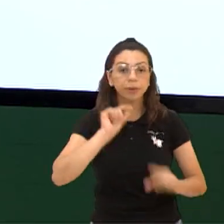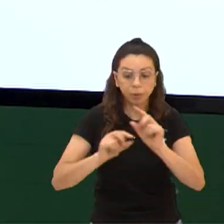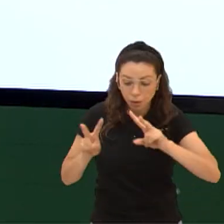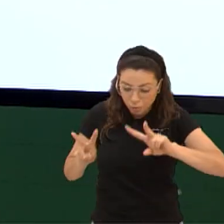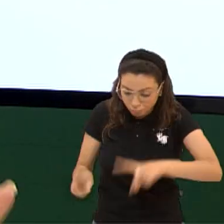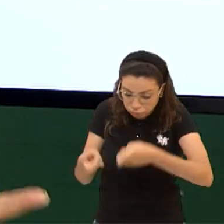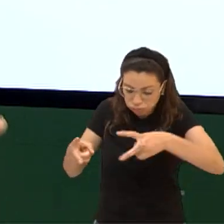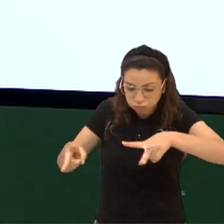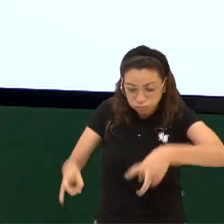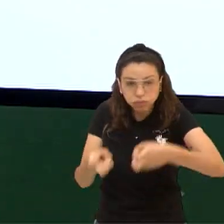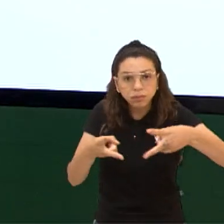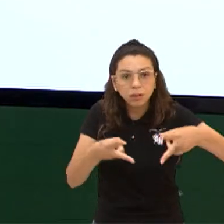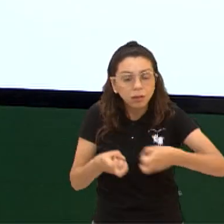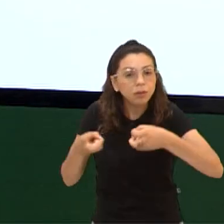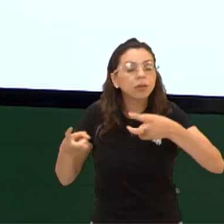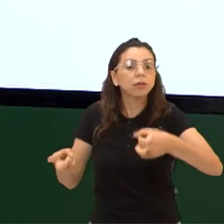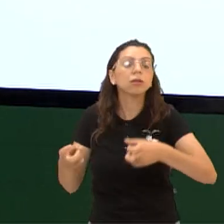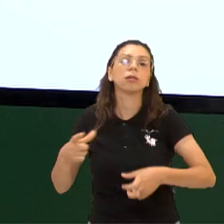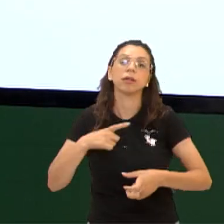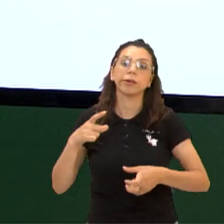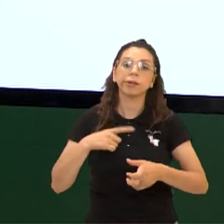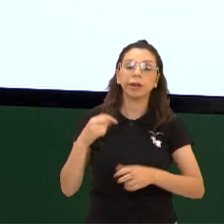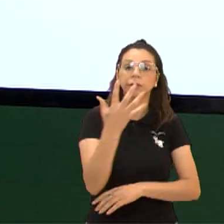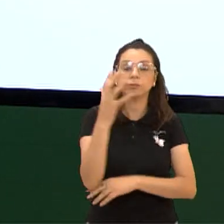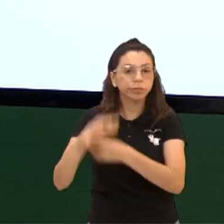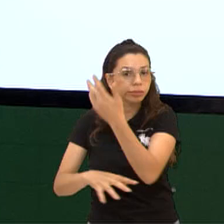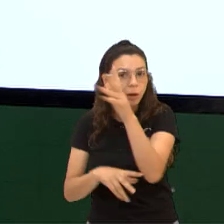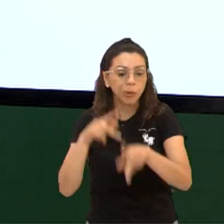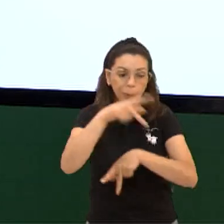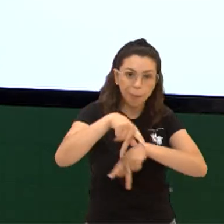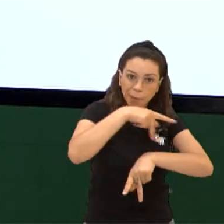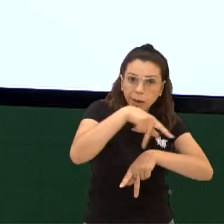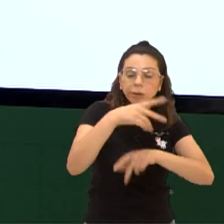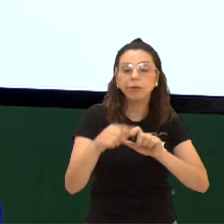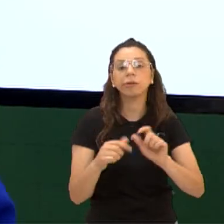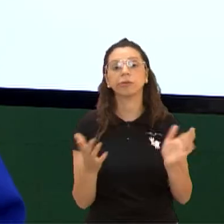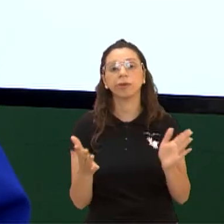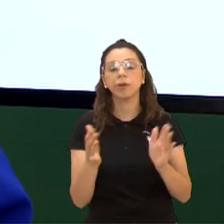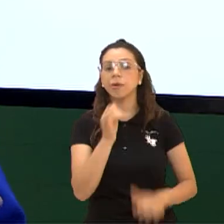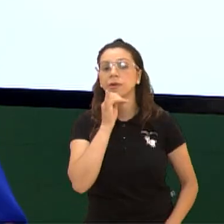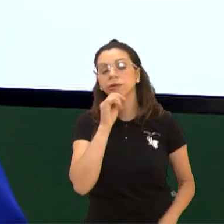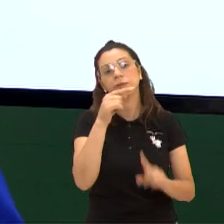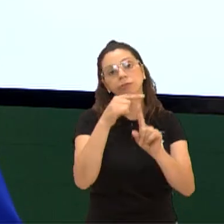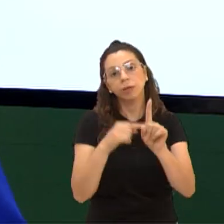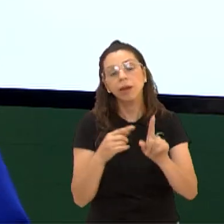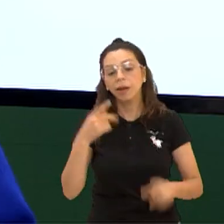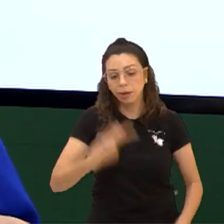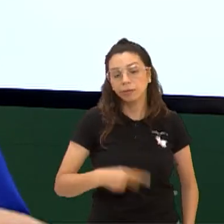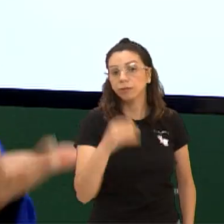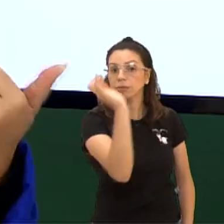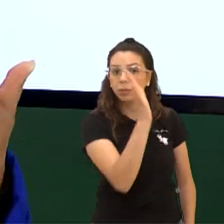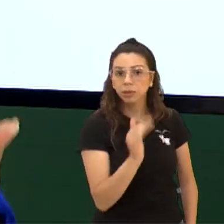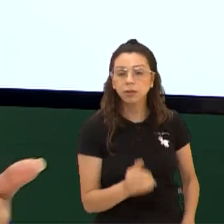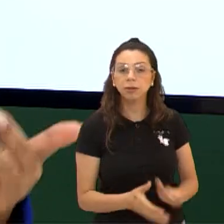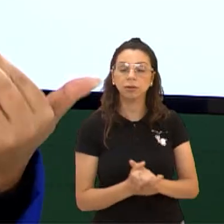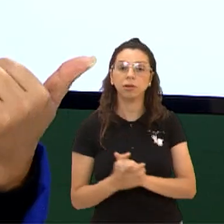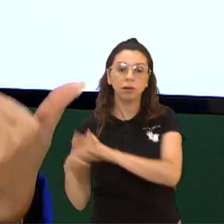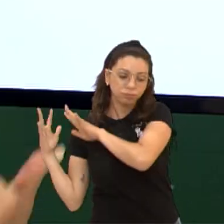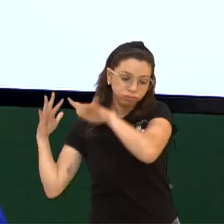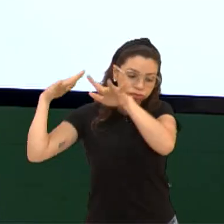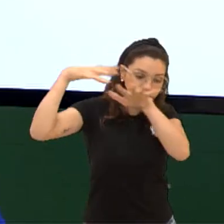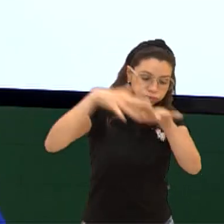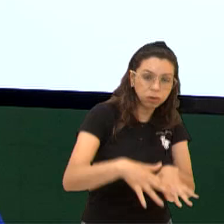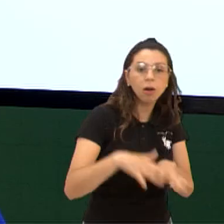foi retirada de algum recurso desses países. Um exemplo típico é o próprio Brasil, que vieram os espanhóis,